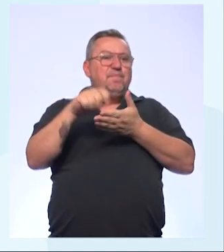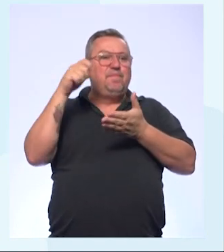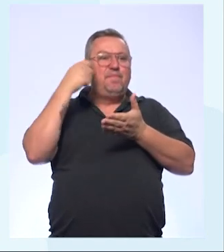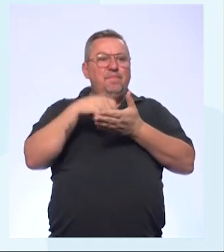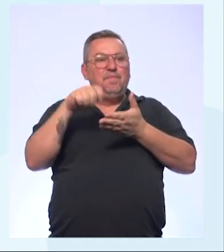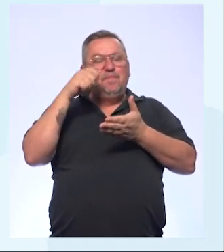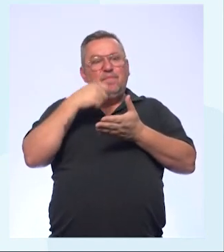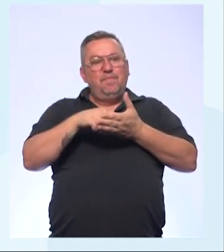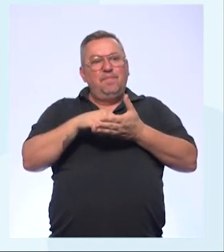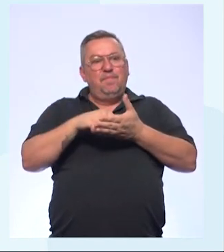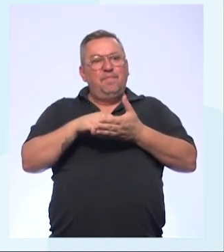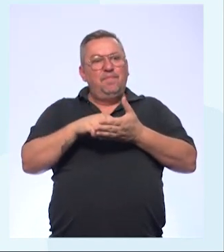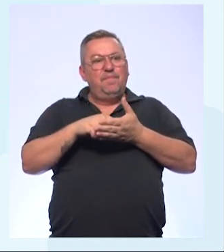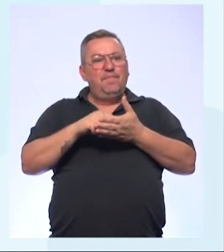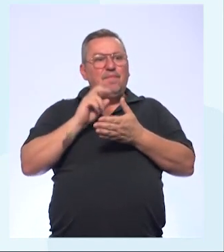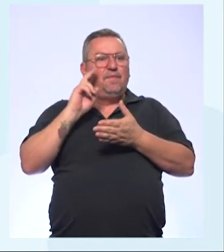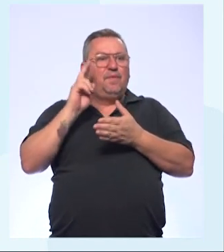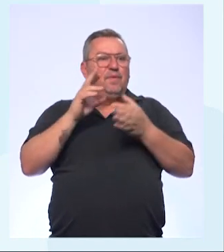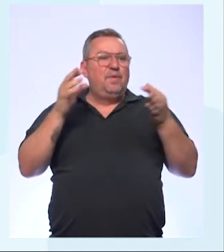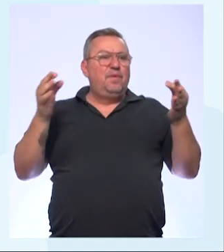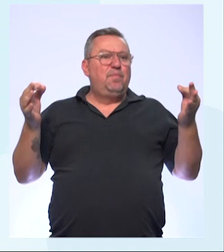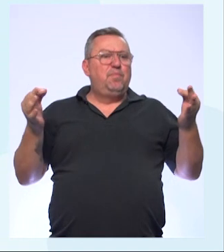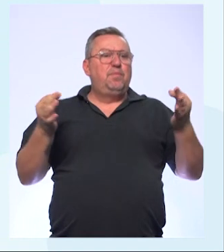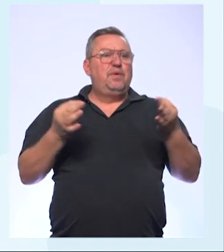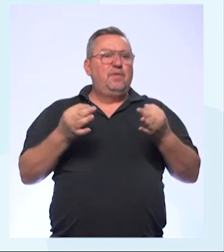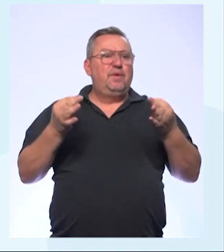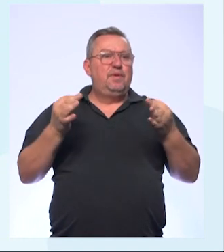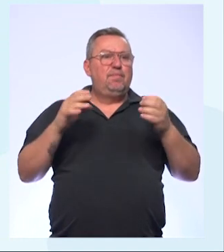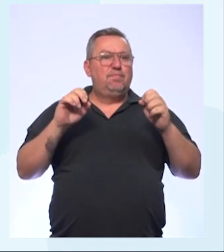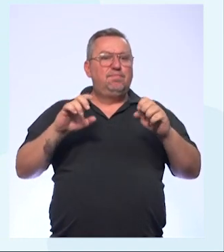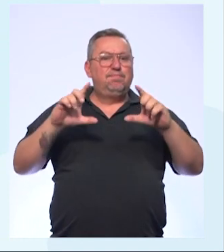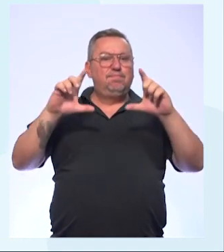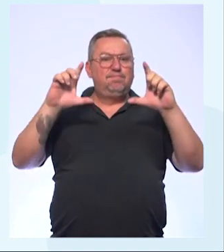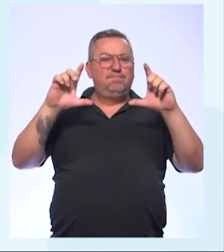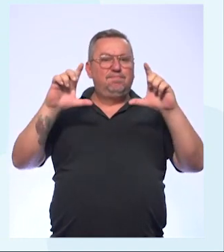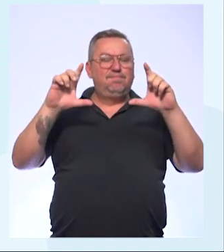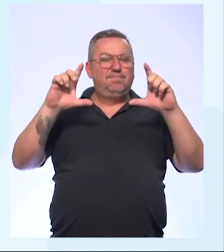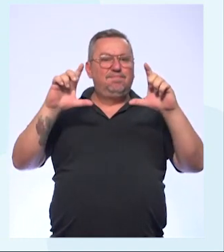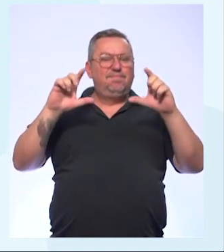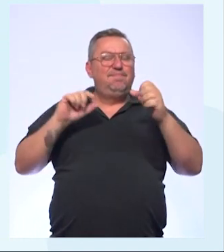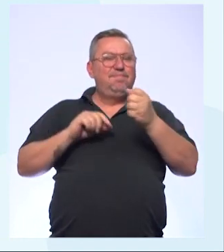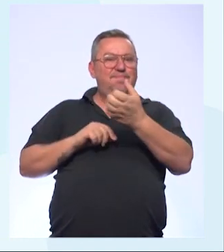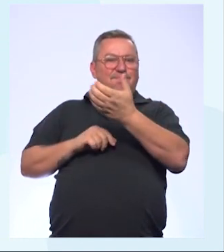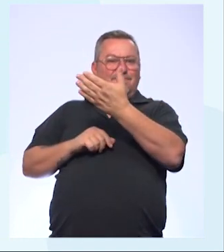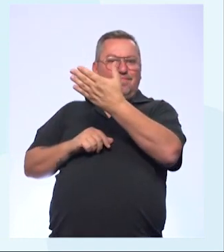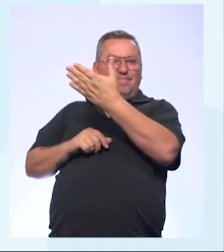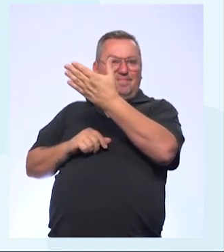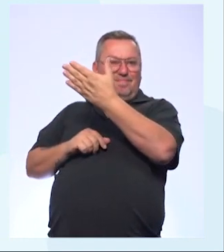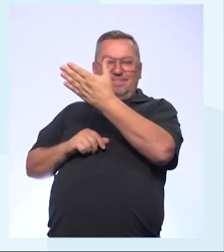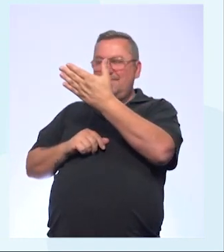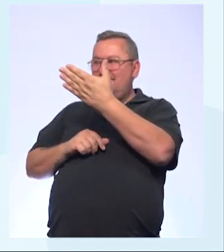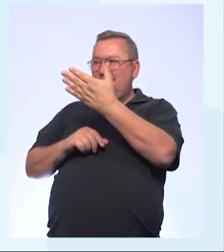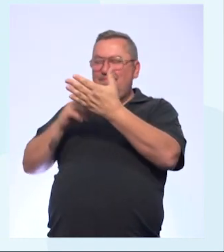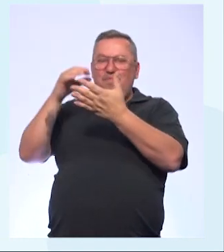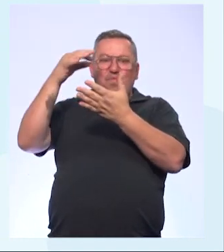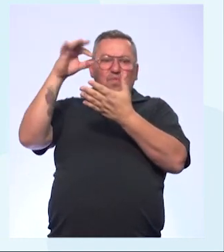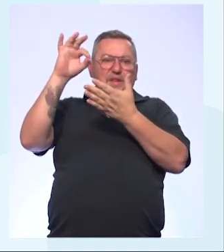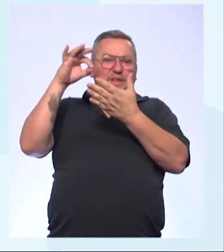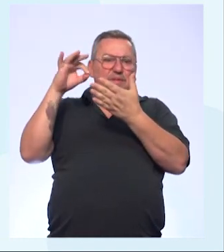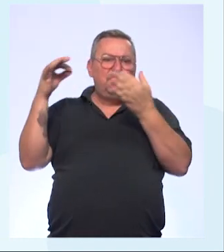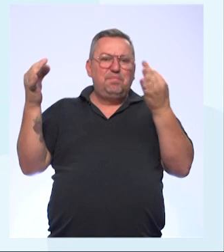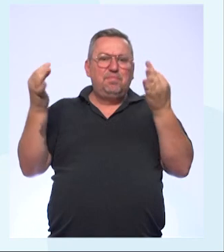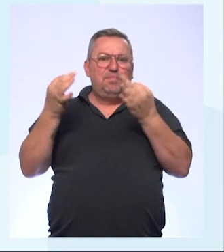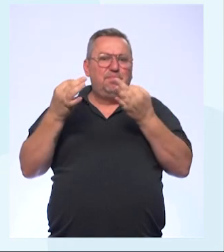Então, observem a perfeição desta imagem que eles fizeram. Olha que perfeição de detalhes, que